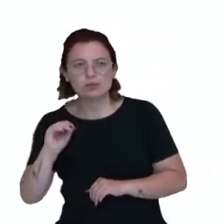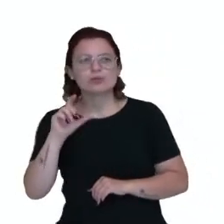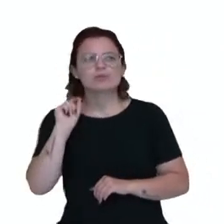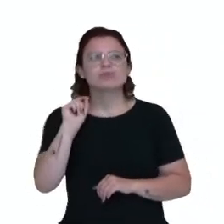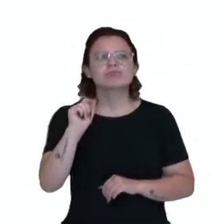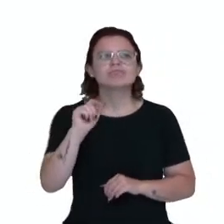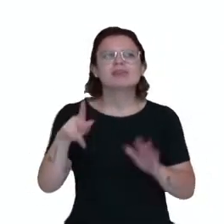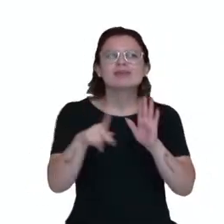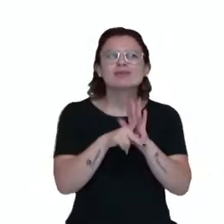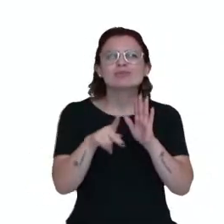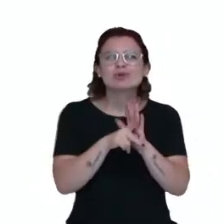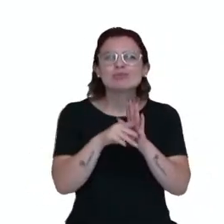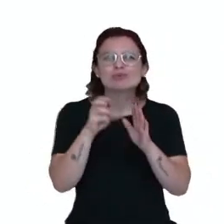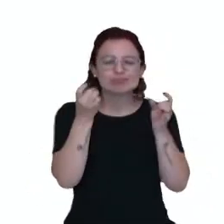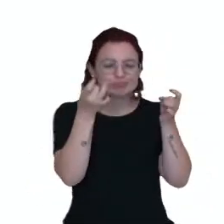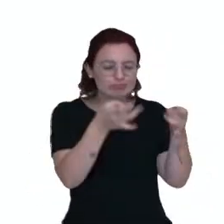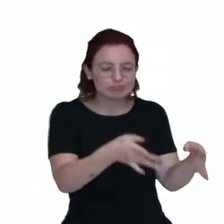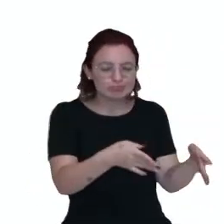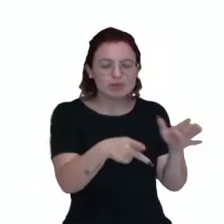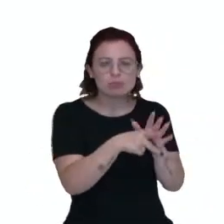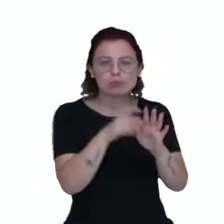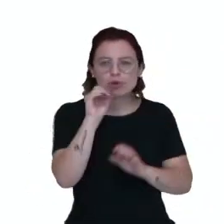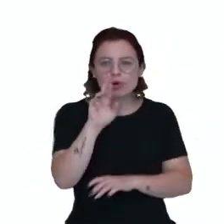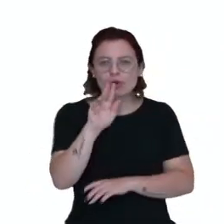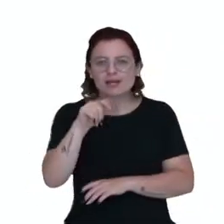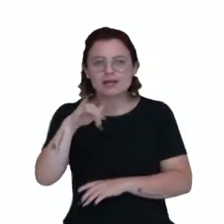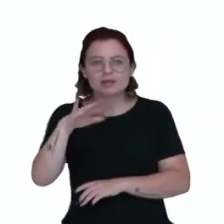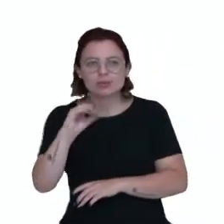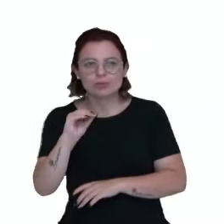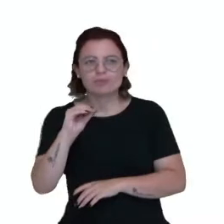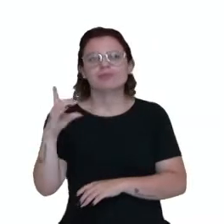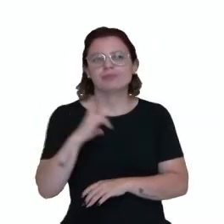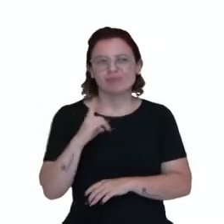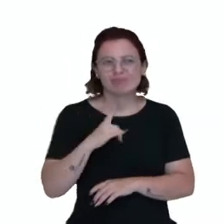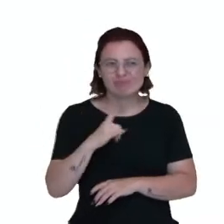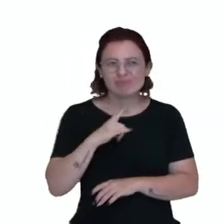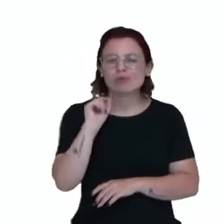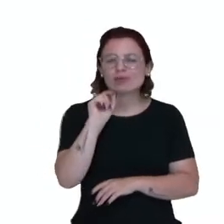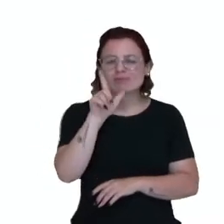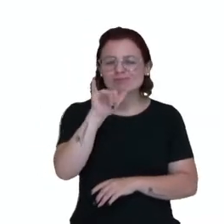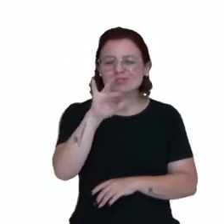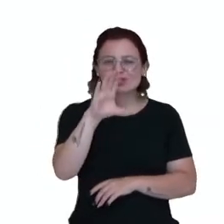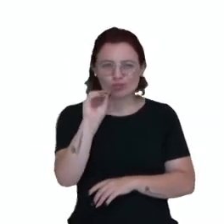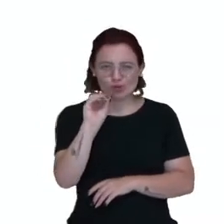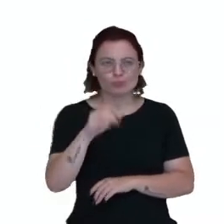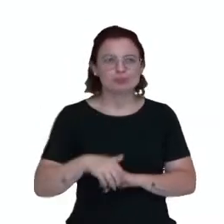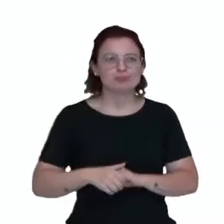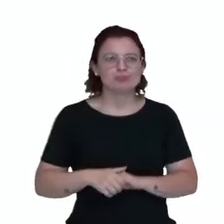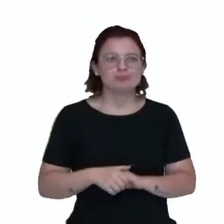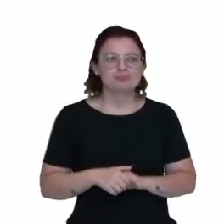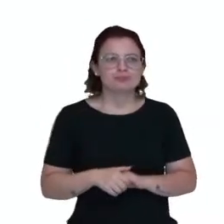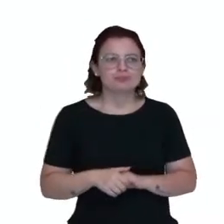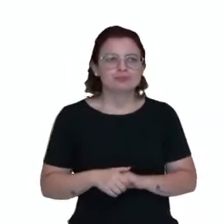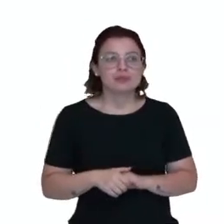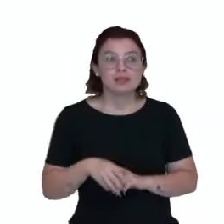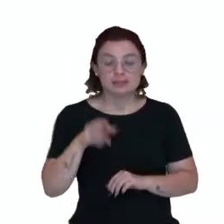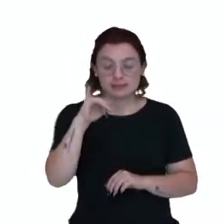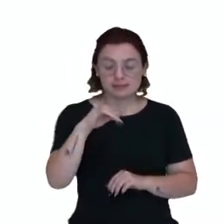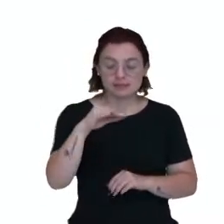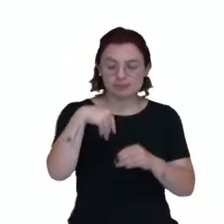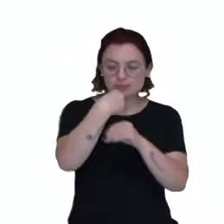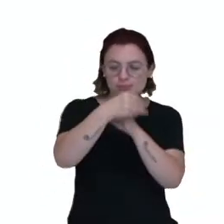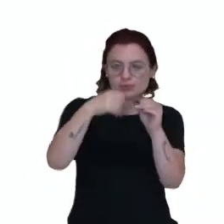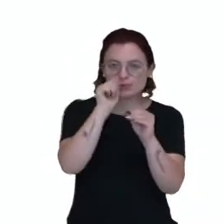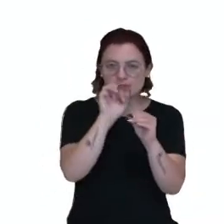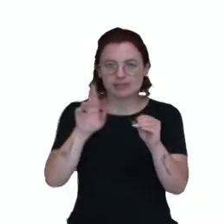resíduo orgânico, aterros sanitários e lixões. E quando adicionado ao ar, torna-se altamente inflamável. Portanto,